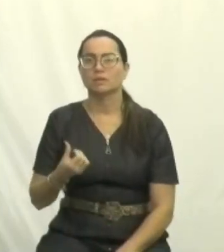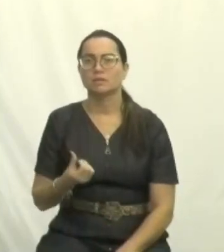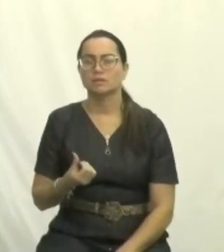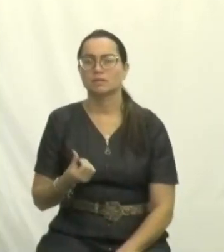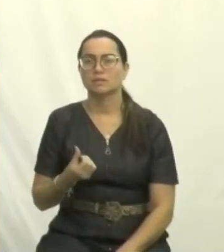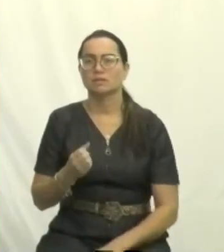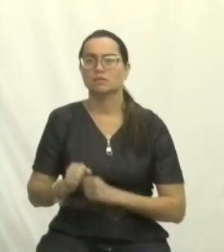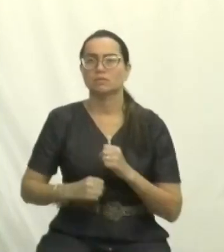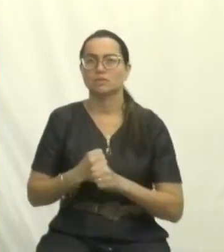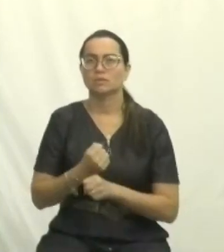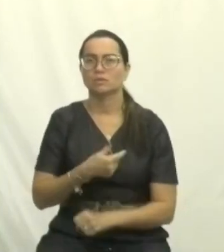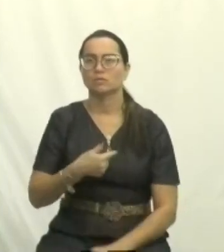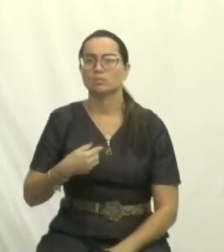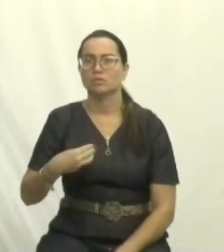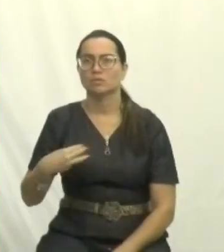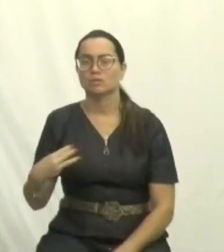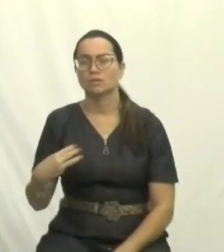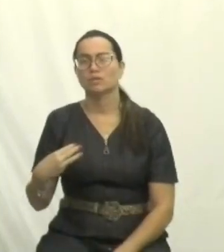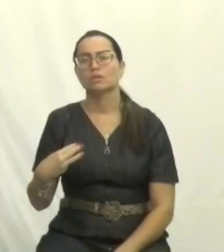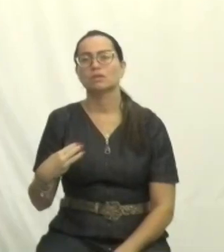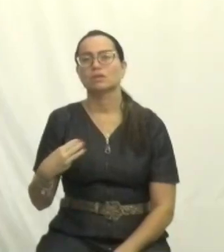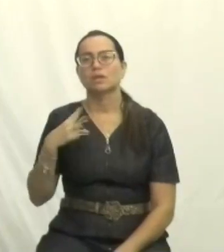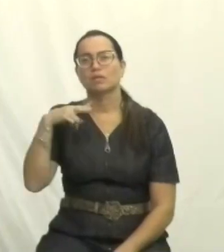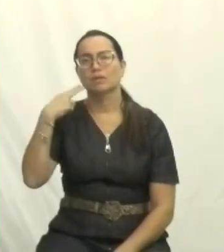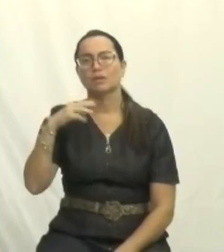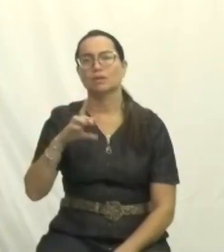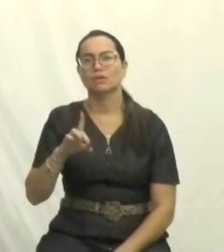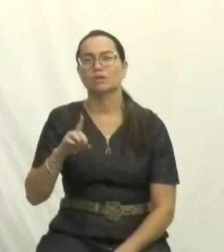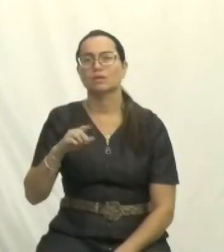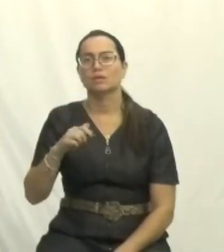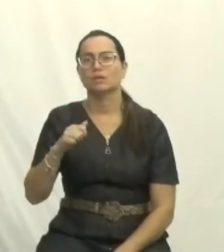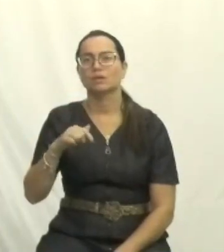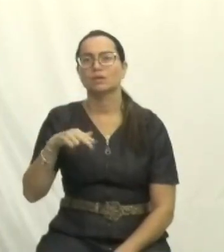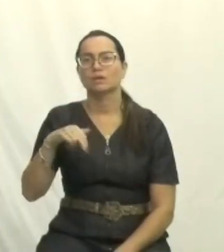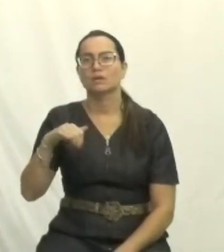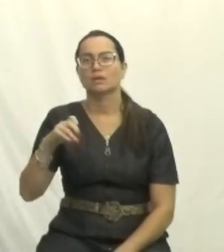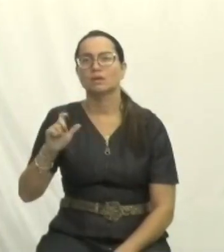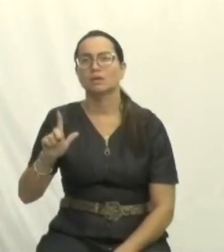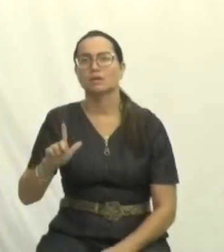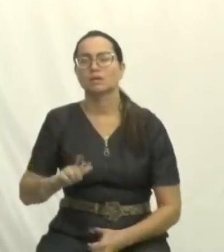96/2023, de autoria do vereador Daniel Antunes.